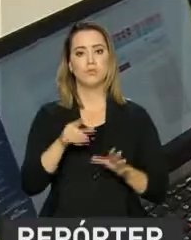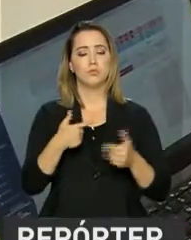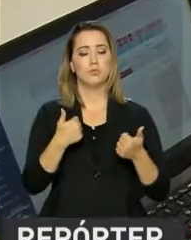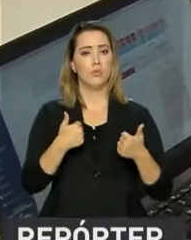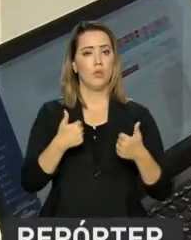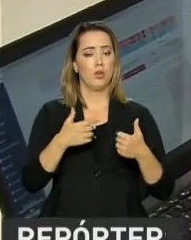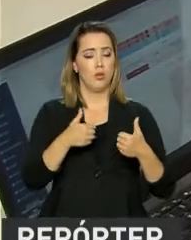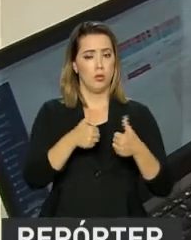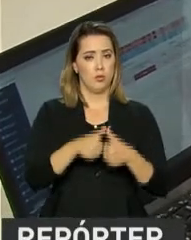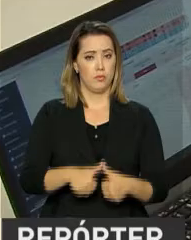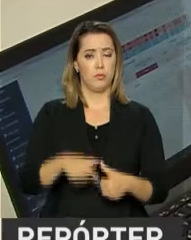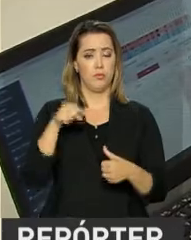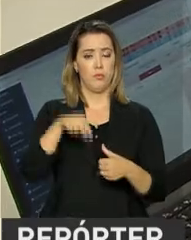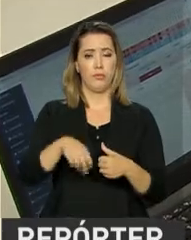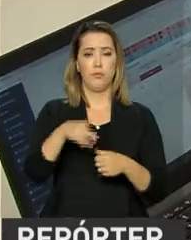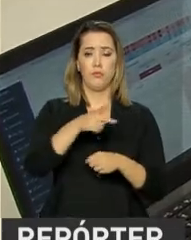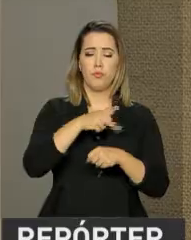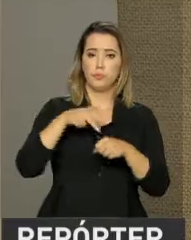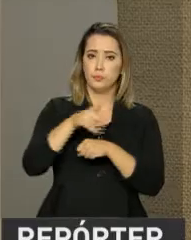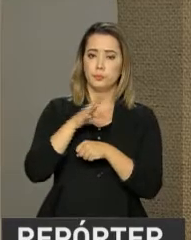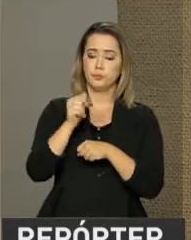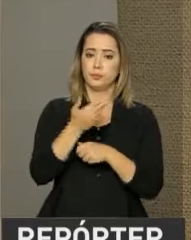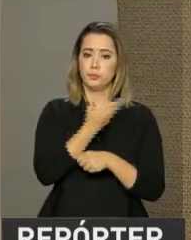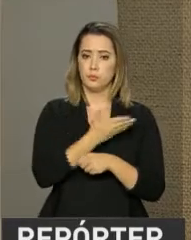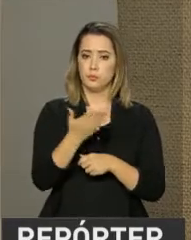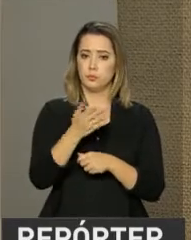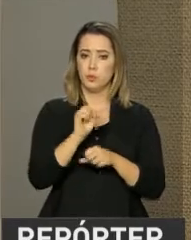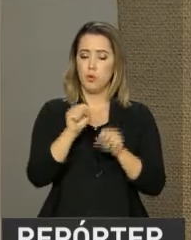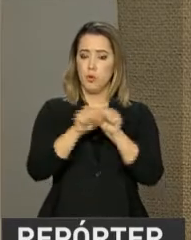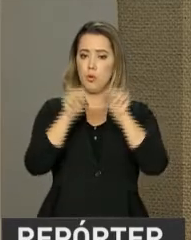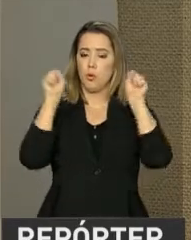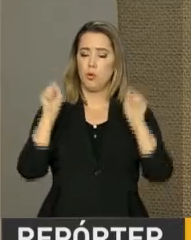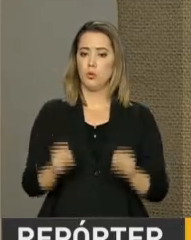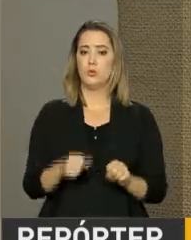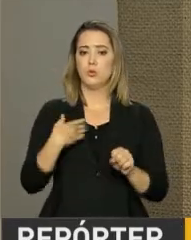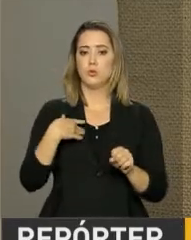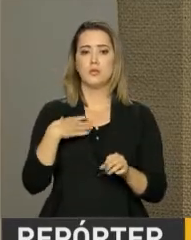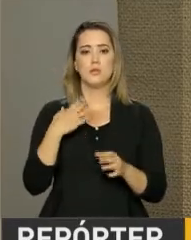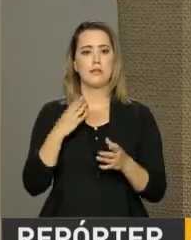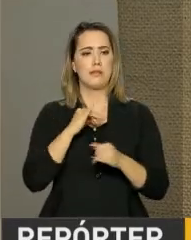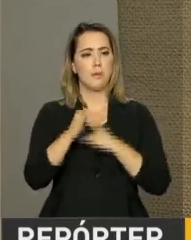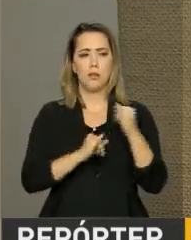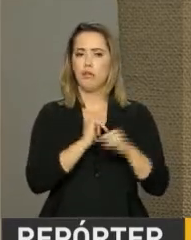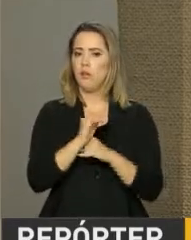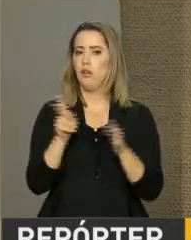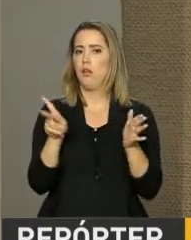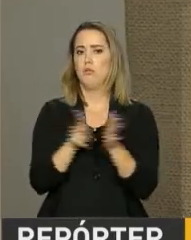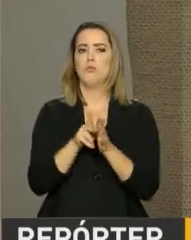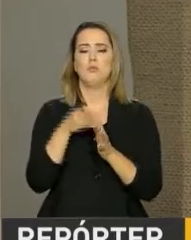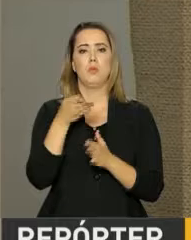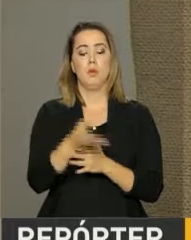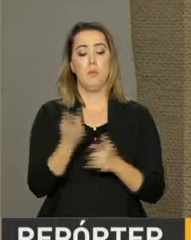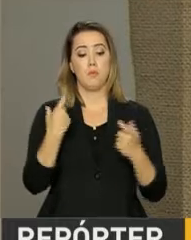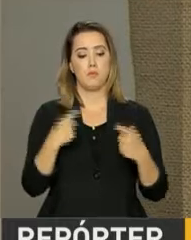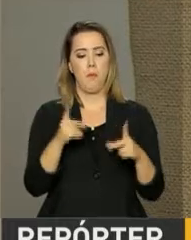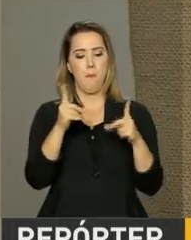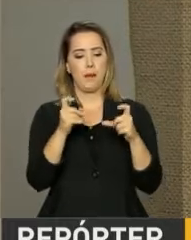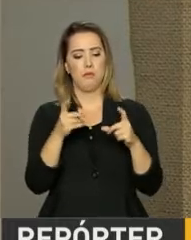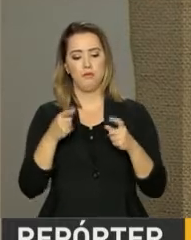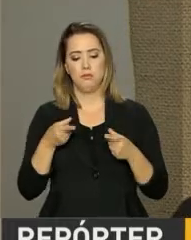estaduais e municipais com o sistema isso acontece de maneira online então no momento em que o foco registrado